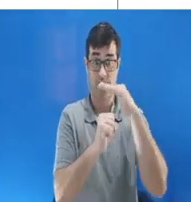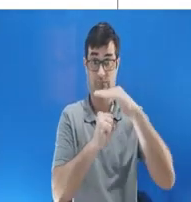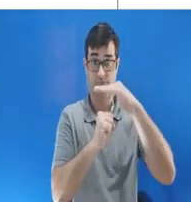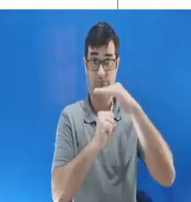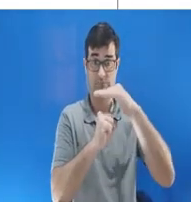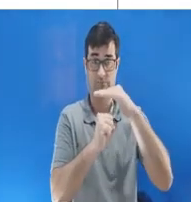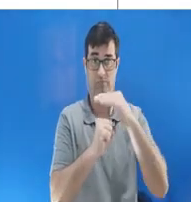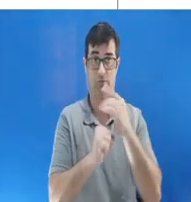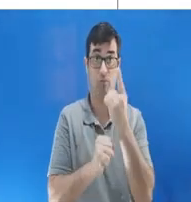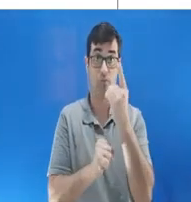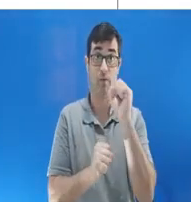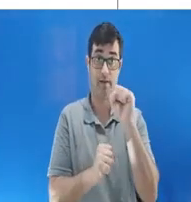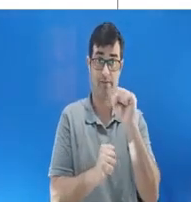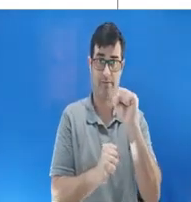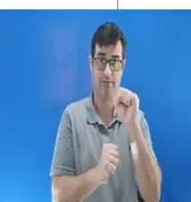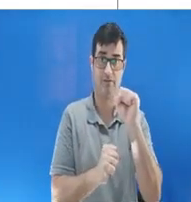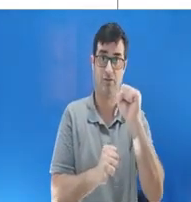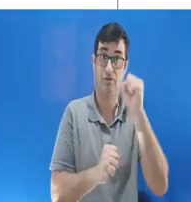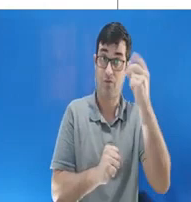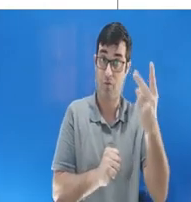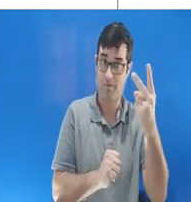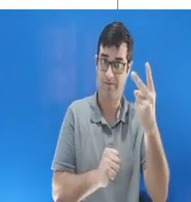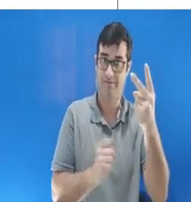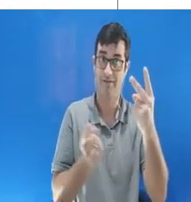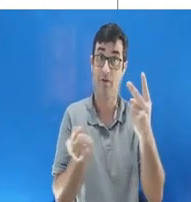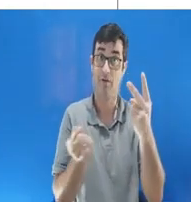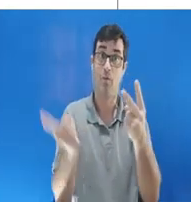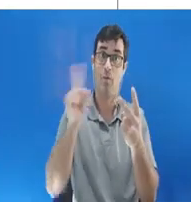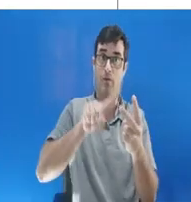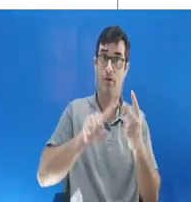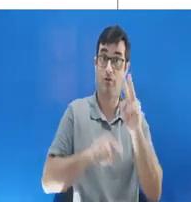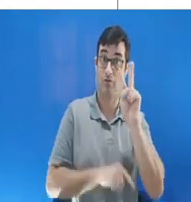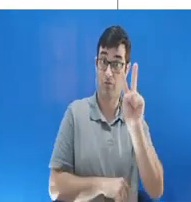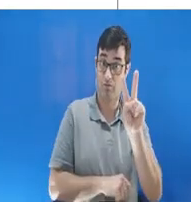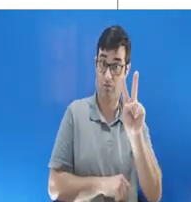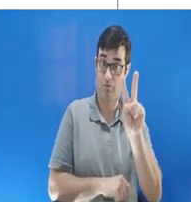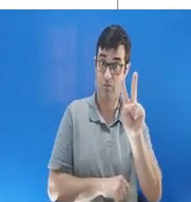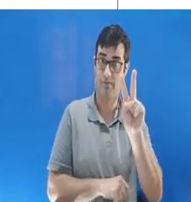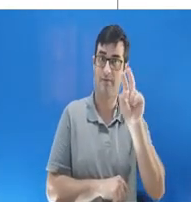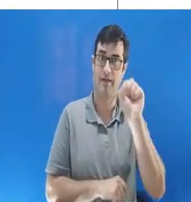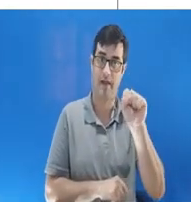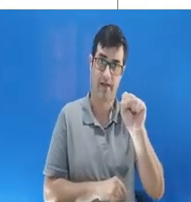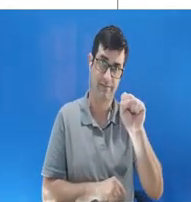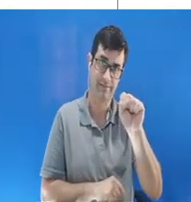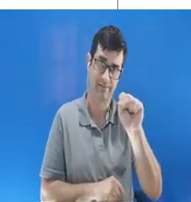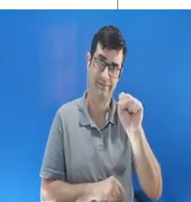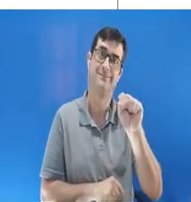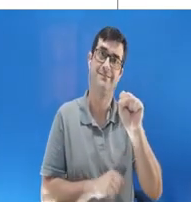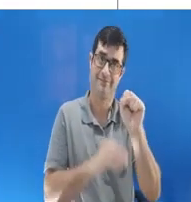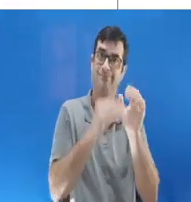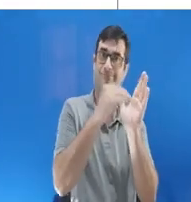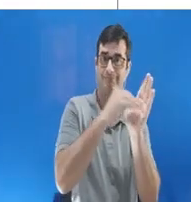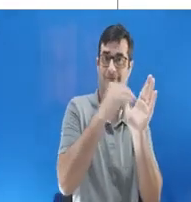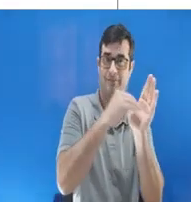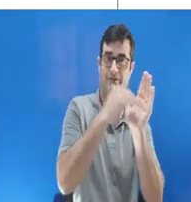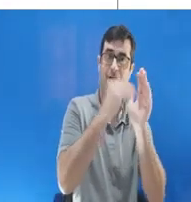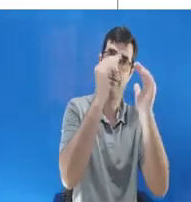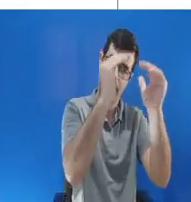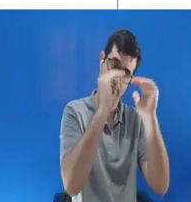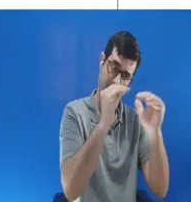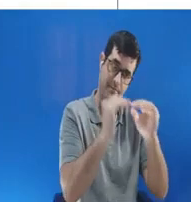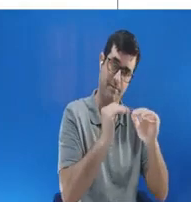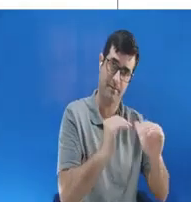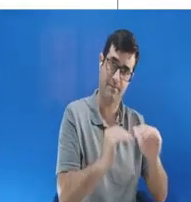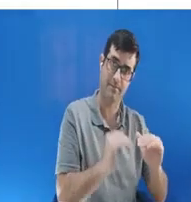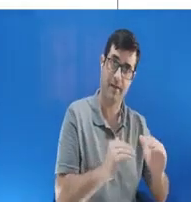um S2, e o nível 2, né, semi-preenchido, chegando até o neônio que